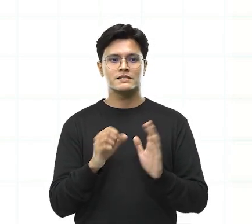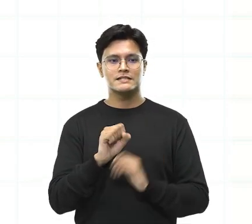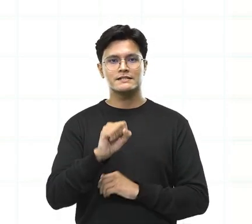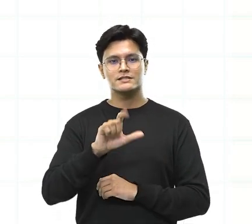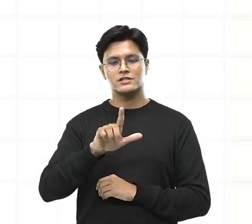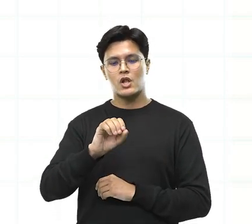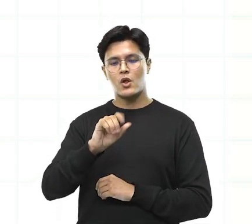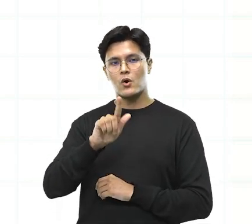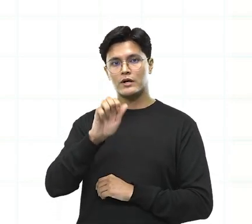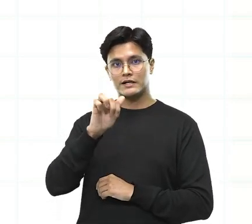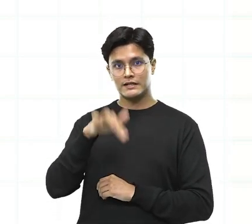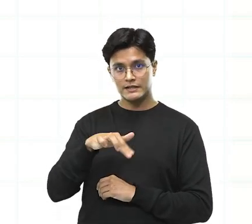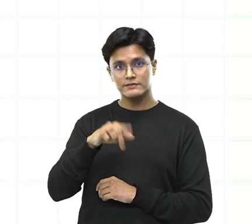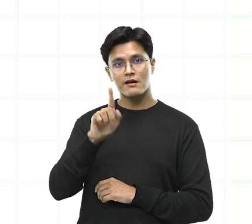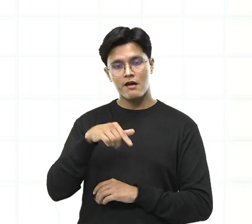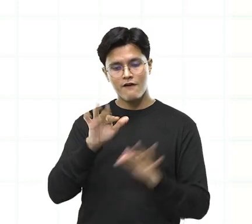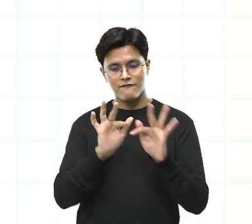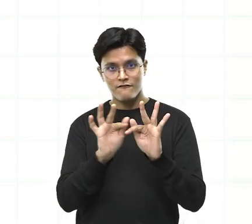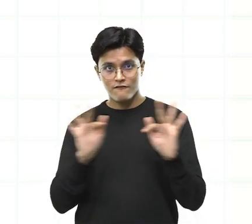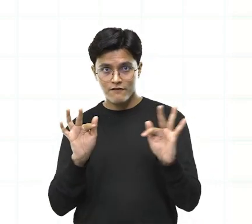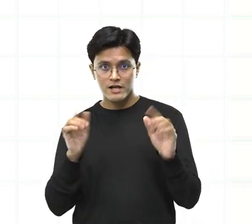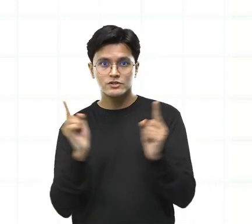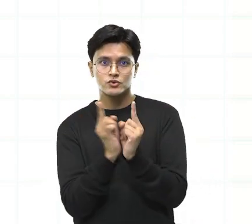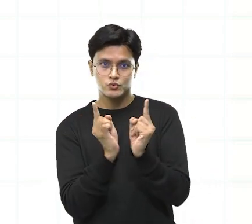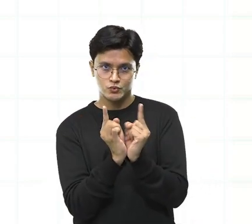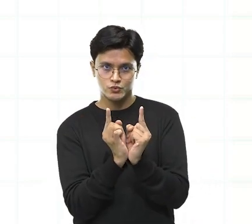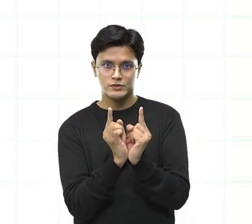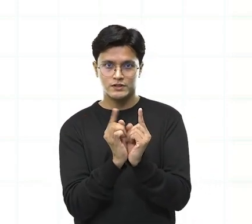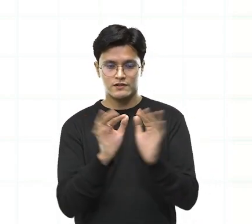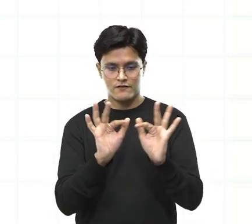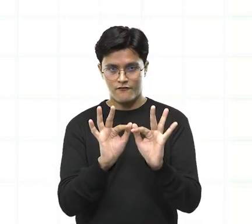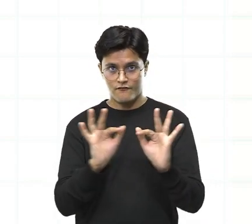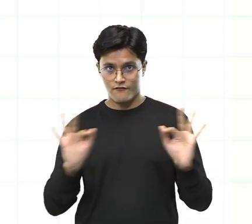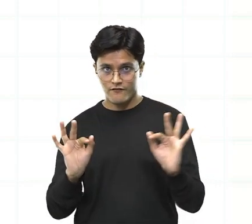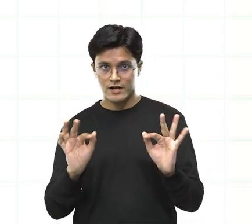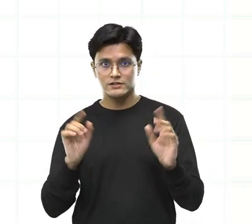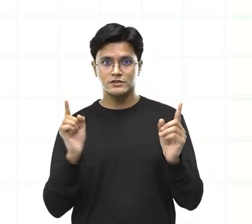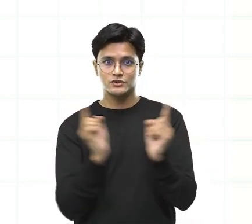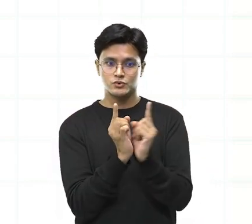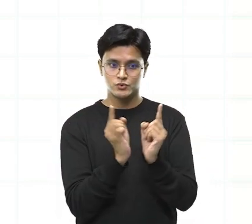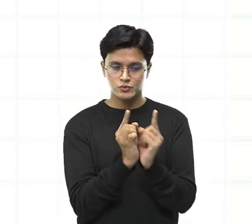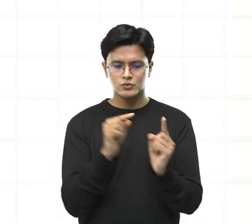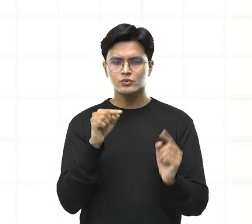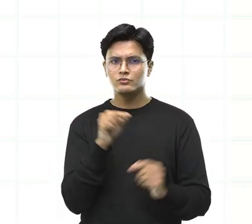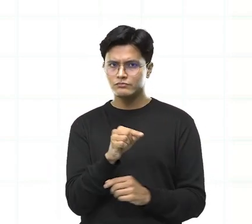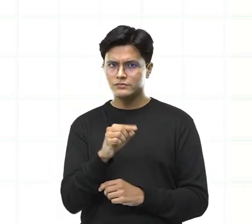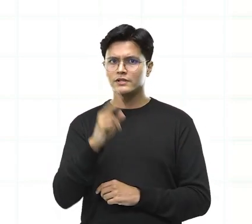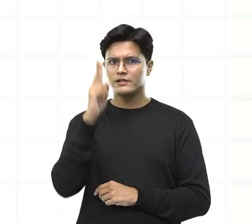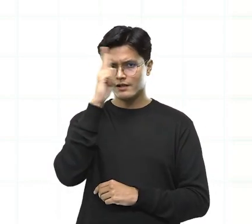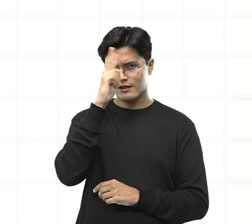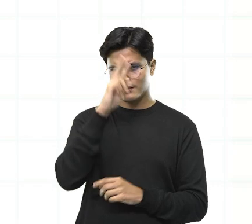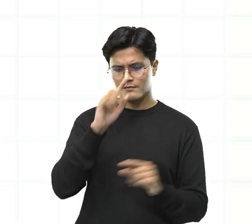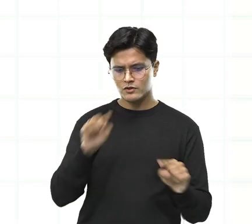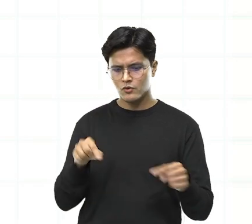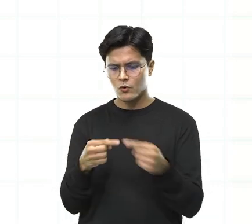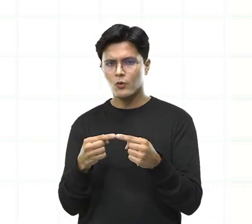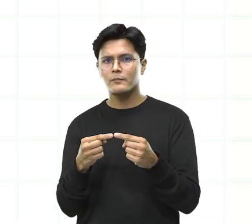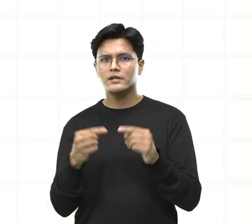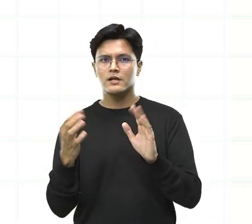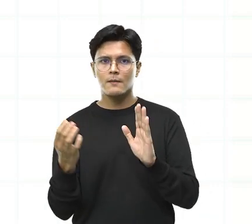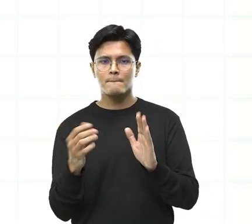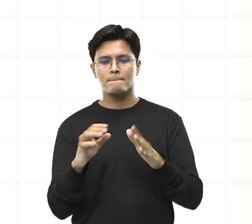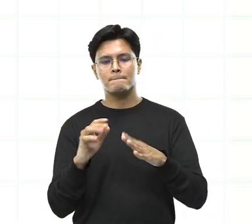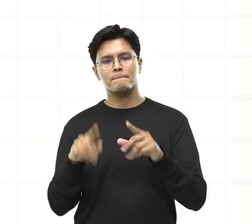slogan, né? Ó, é uma frase curta. O que é o slogan? Uma frase curta de lembrar, sempre associada a um produto ou a